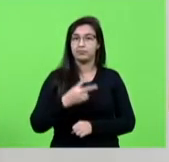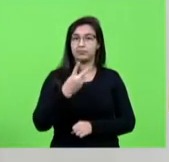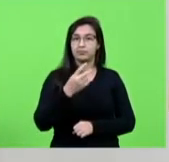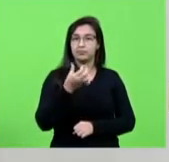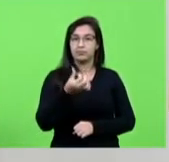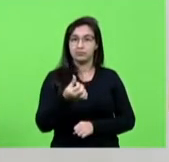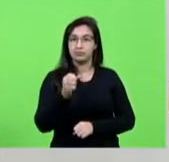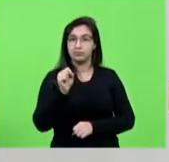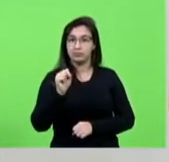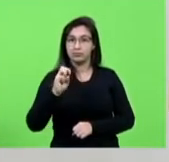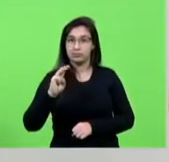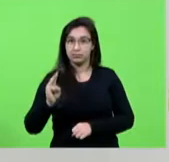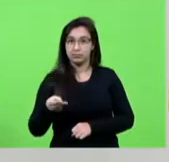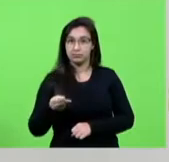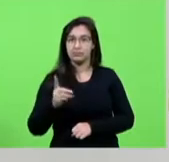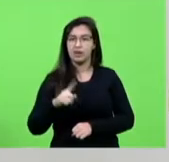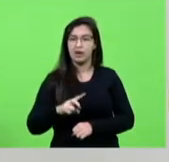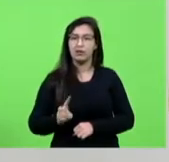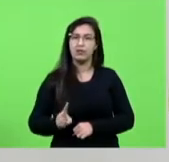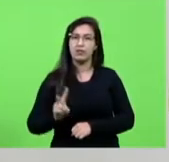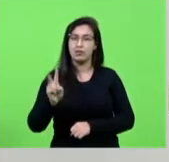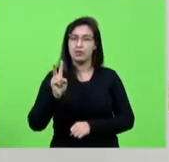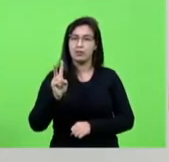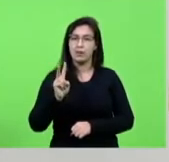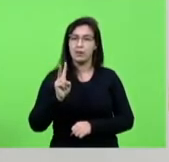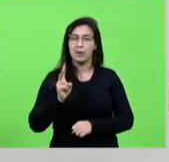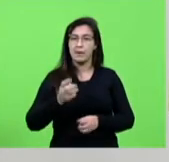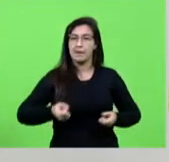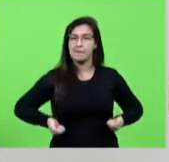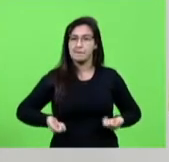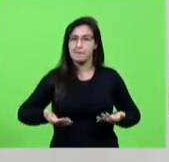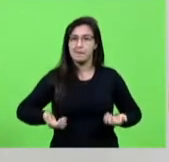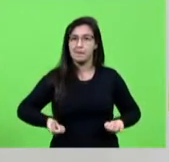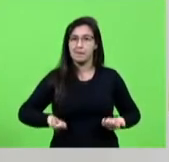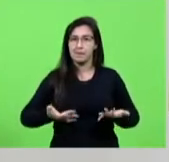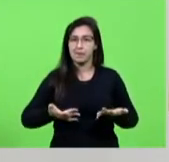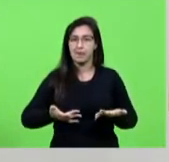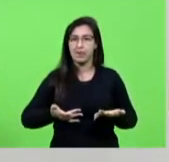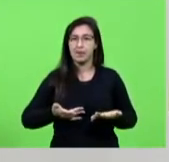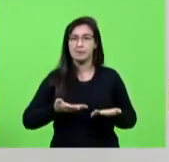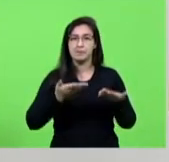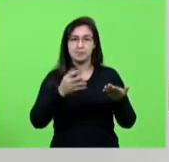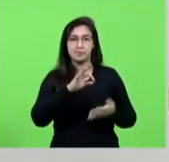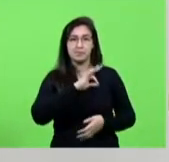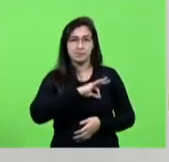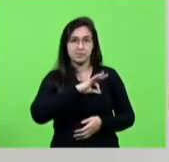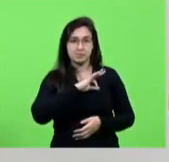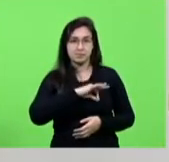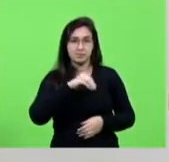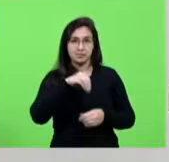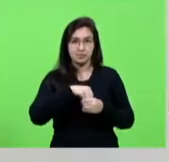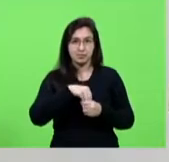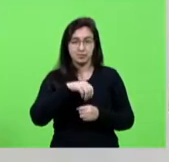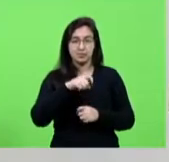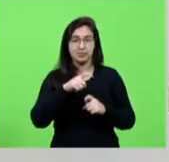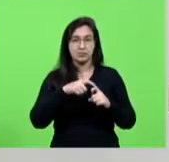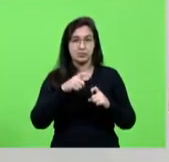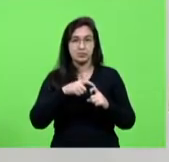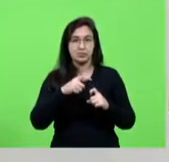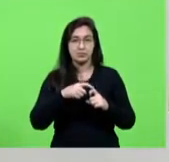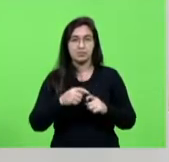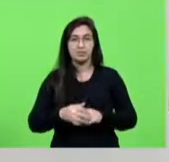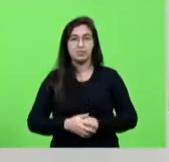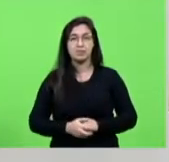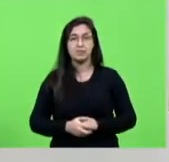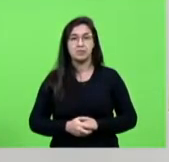268 milhões, esse é o valor do que é gasto com folha de pagamento no Hospital São José. Em